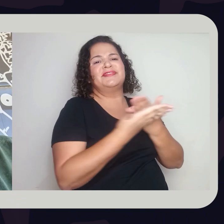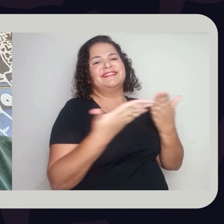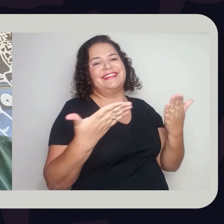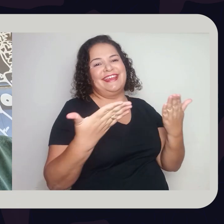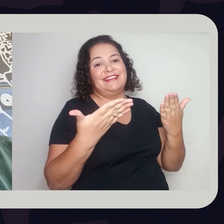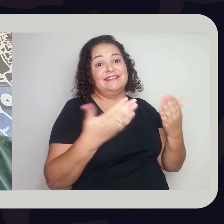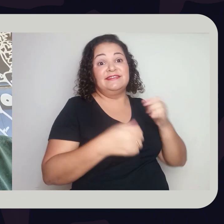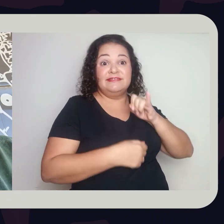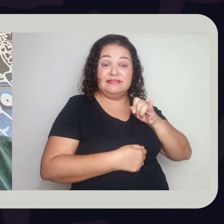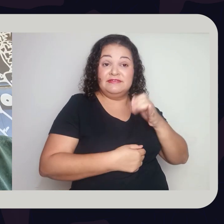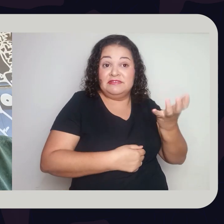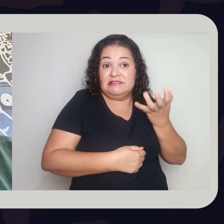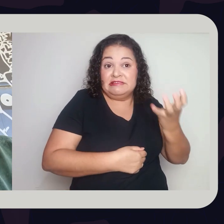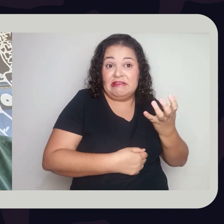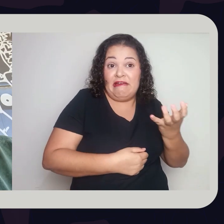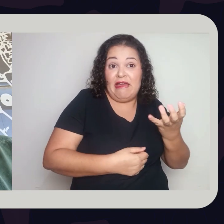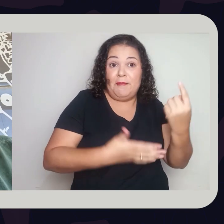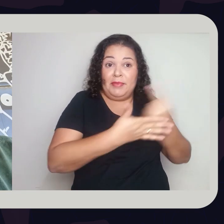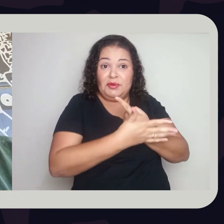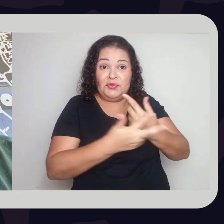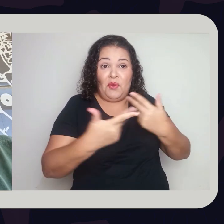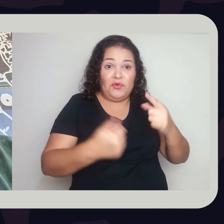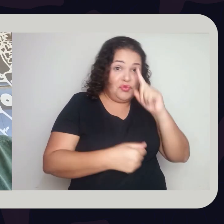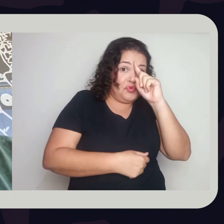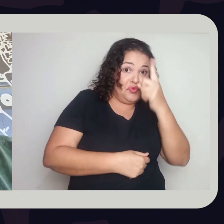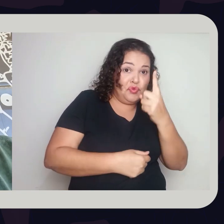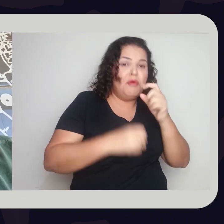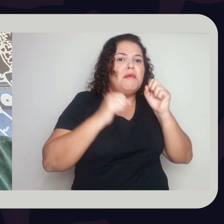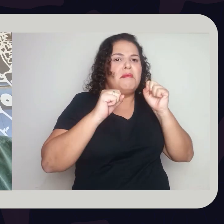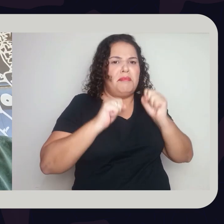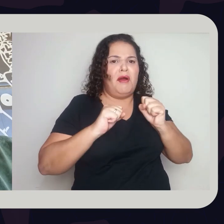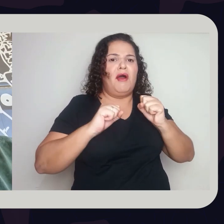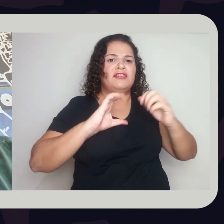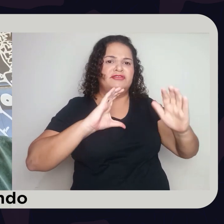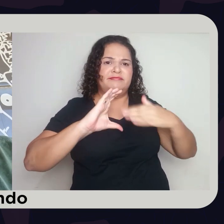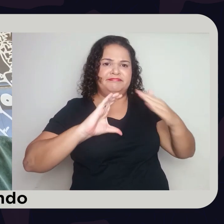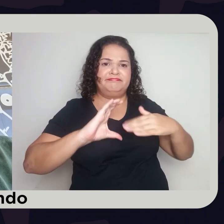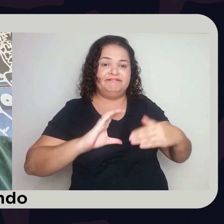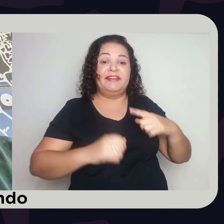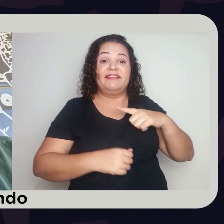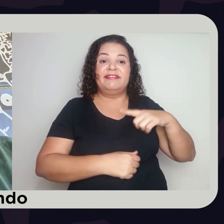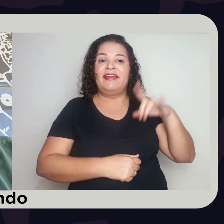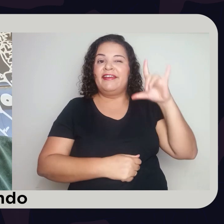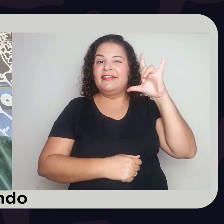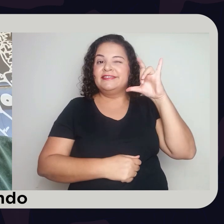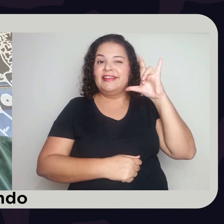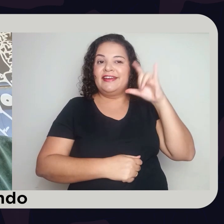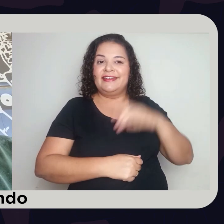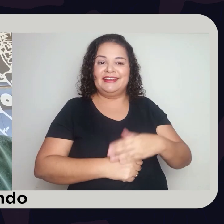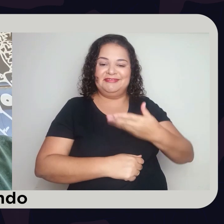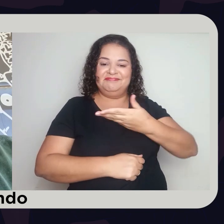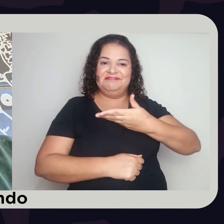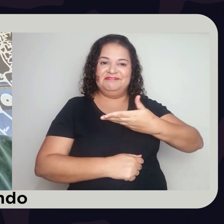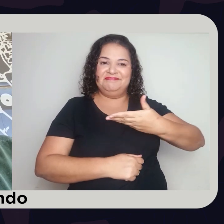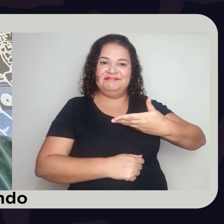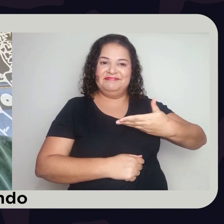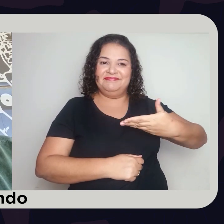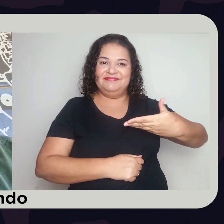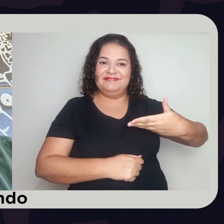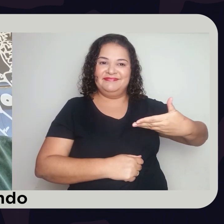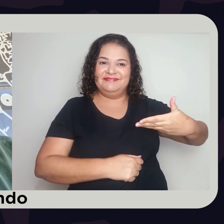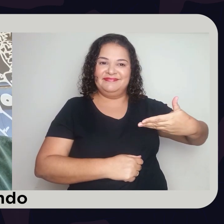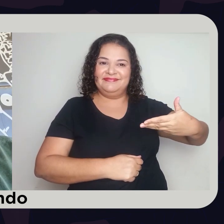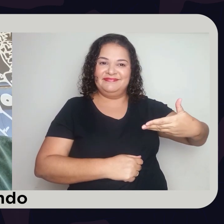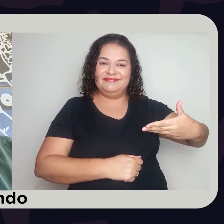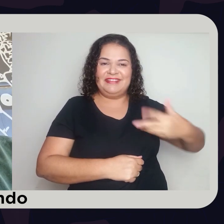com vocês. Se vocês tiverem qualquer dúvida, entre em contato com a gente também tem um Instagram,